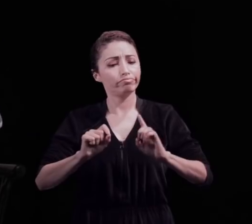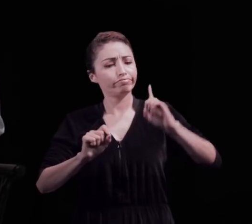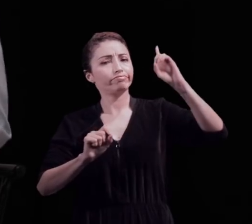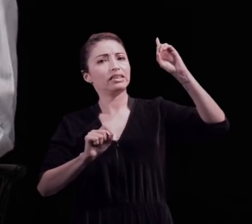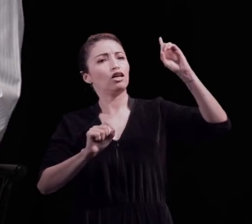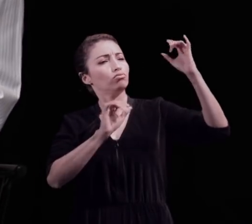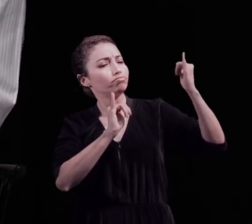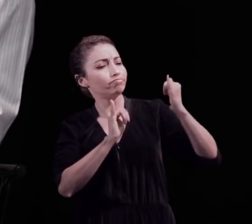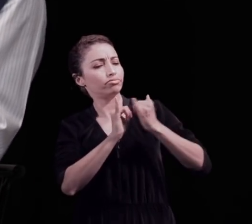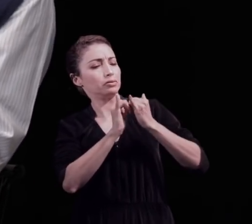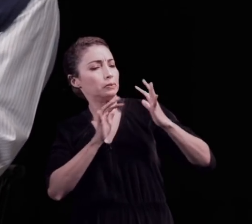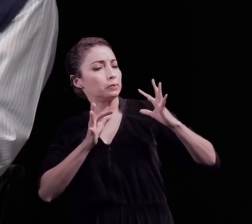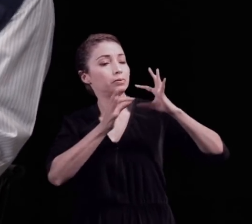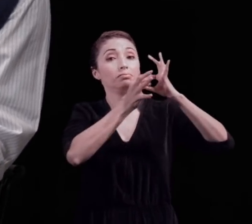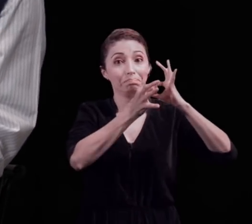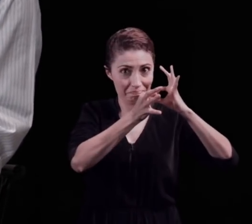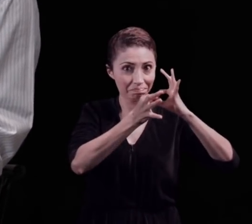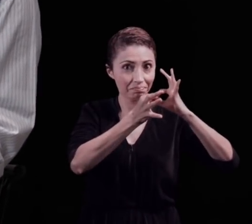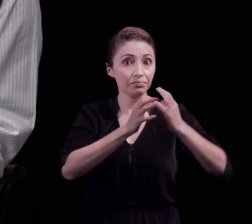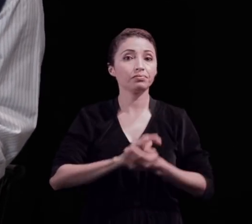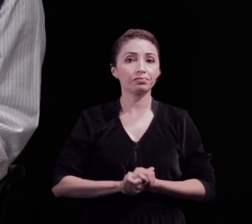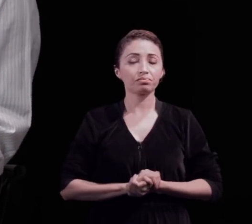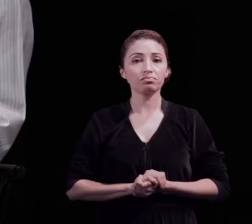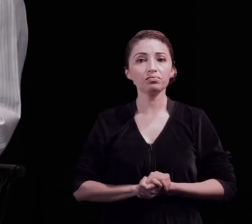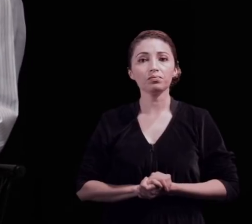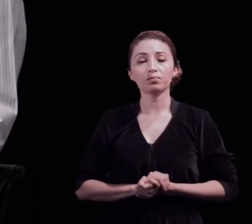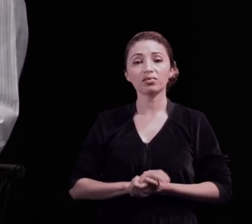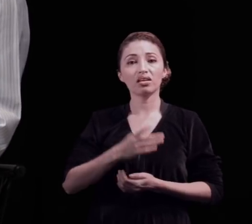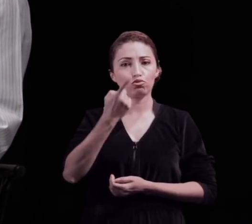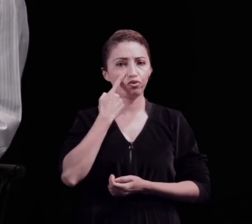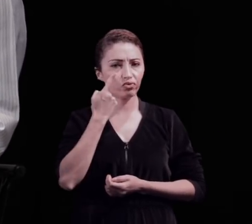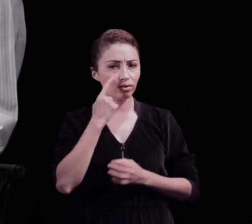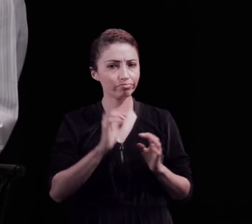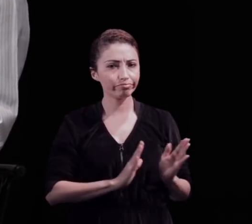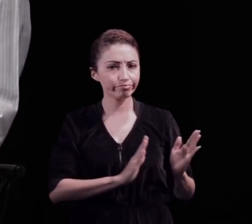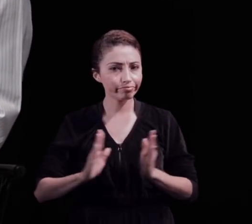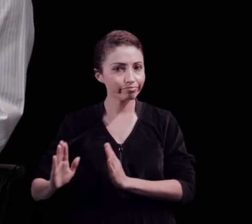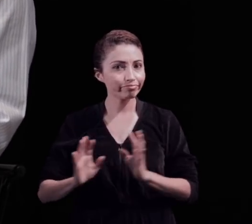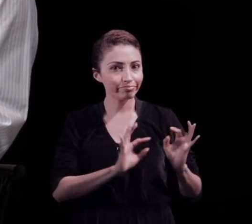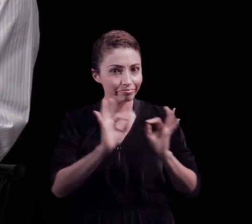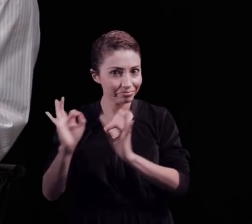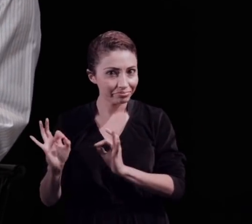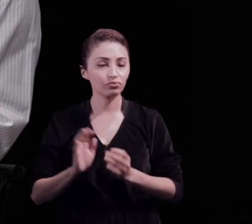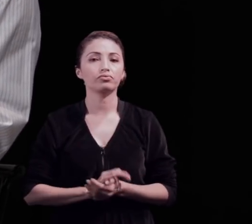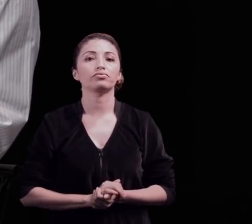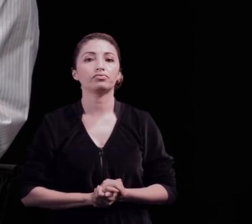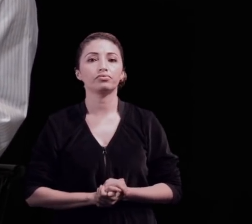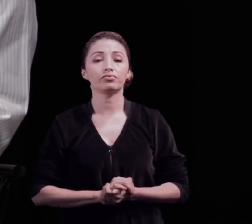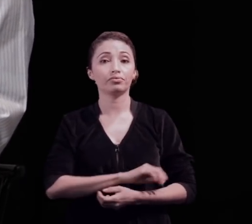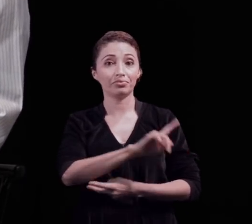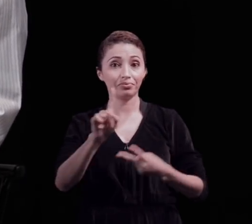Deus. Mas veja a sequência aqui que nós acompanhamos. A